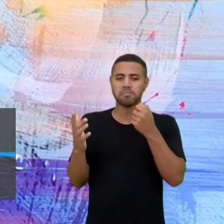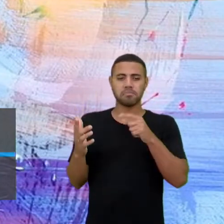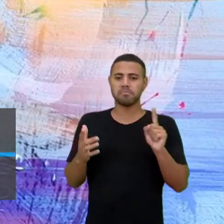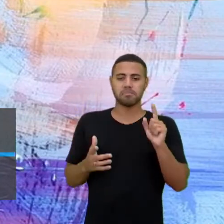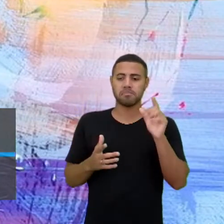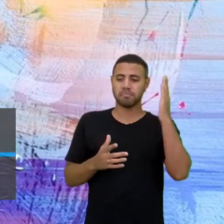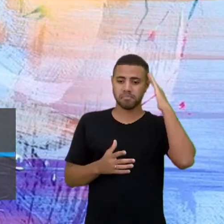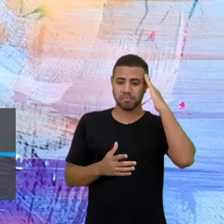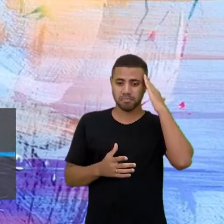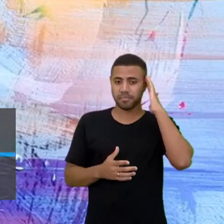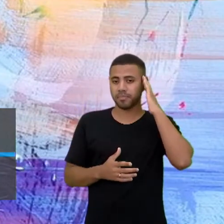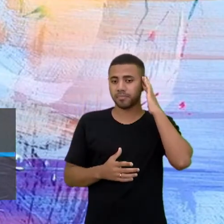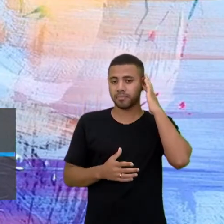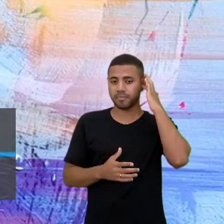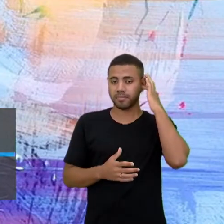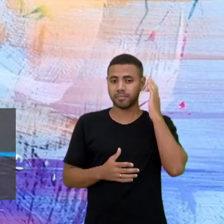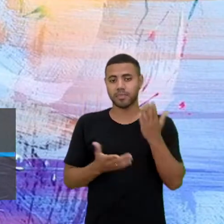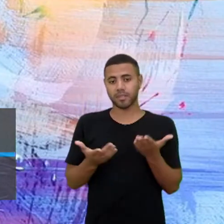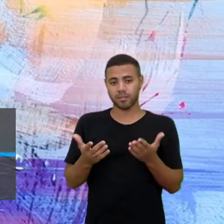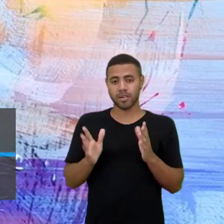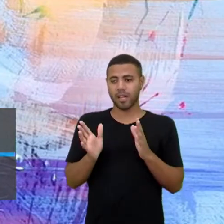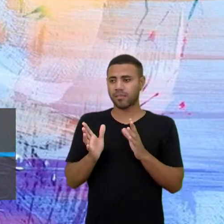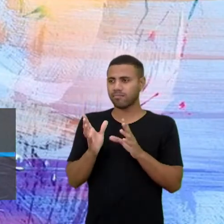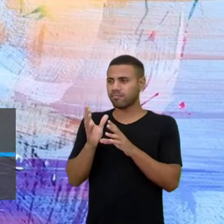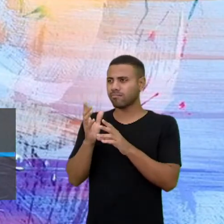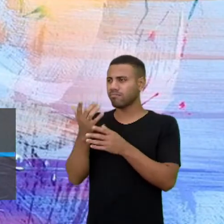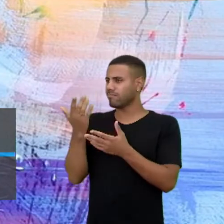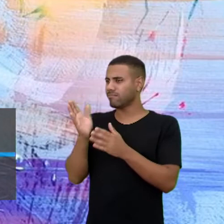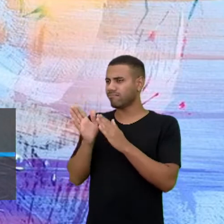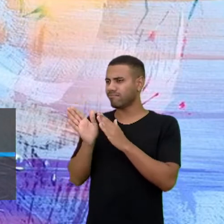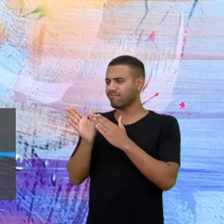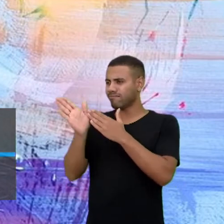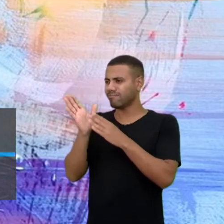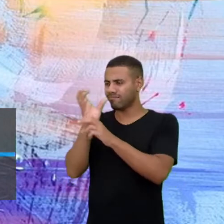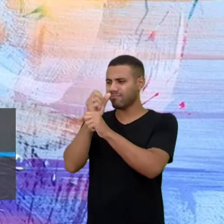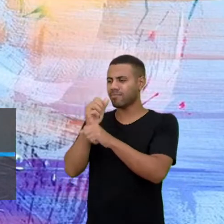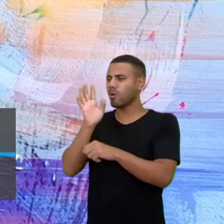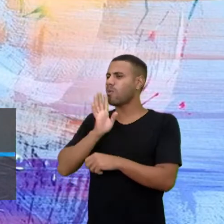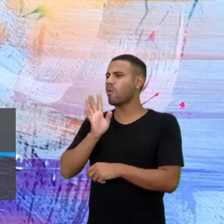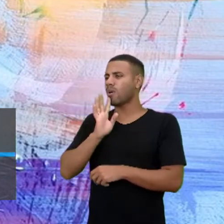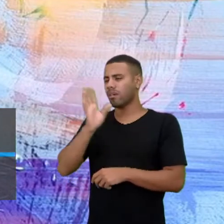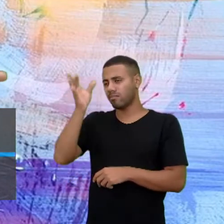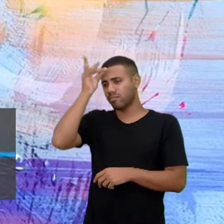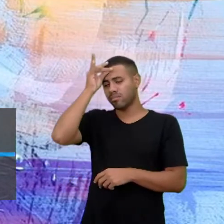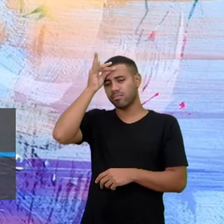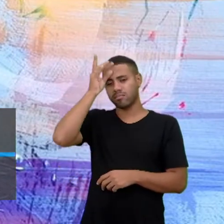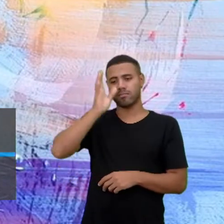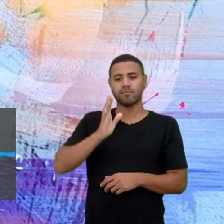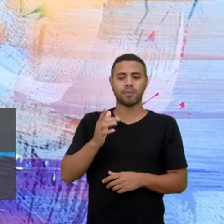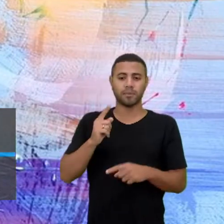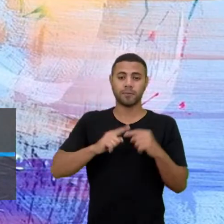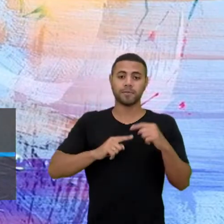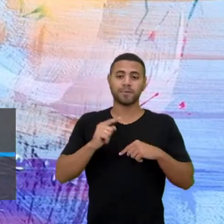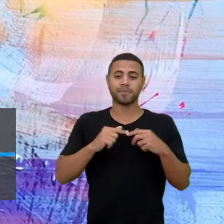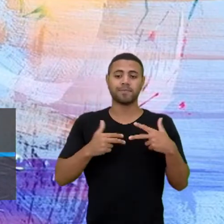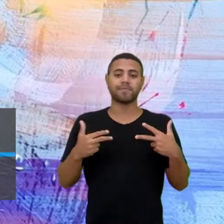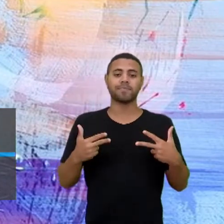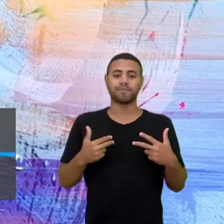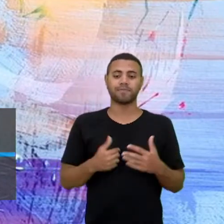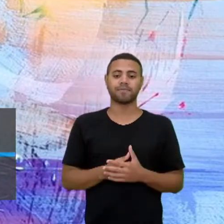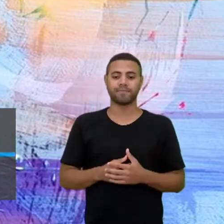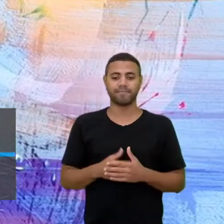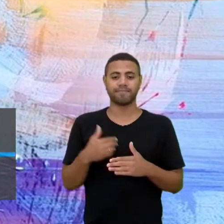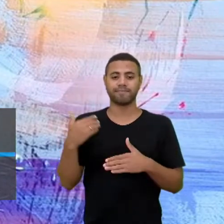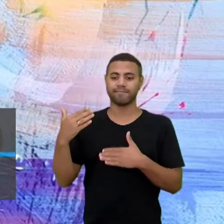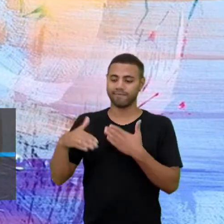trata. Você já tem até uma fidelização com relação, né, àquele produto, que é construída ao longo aí